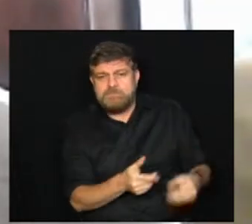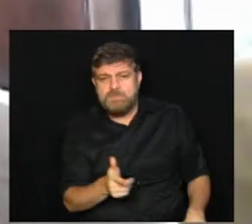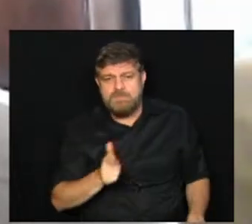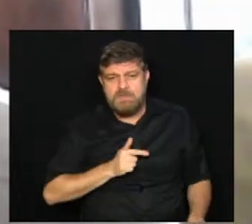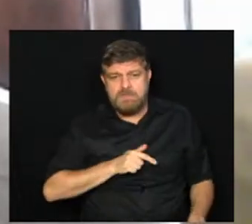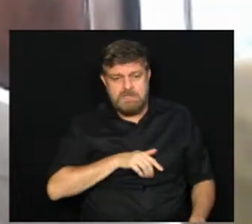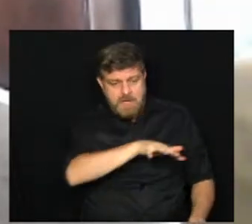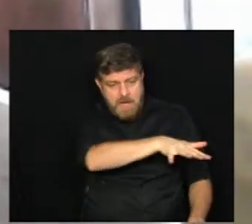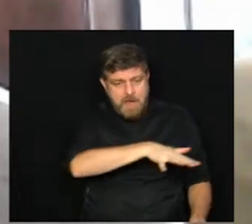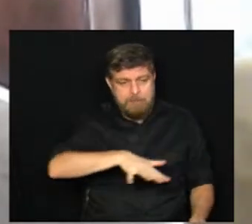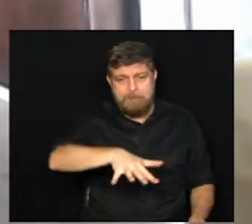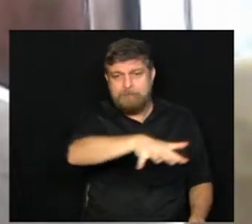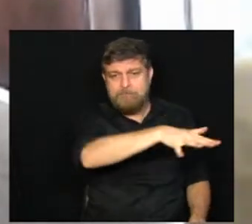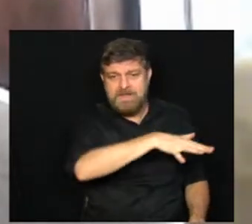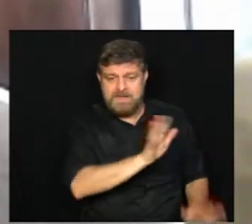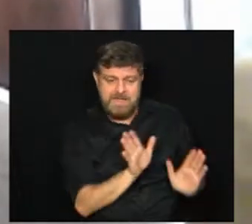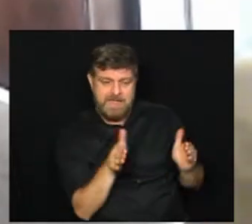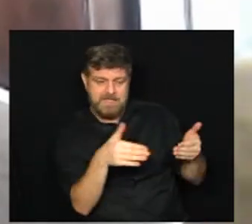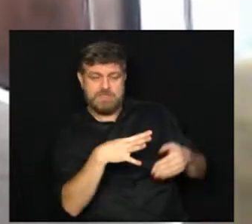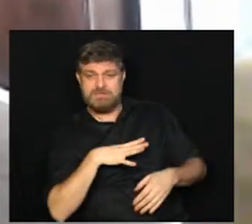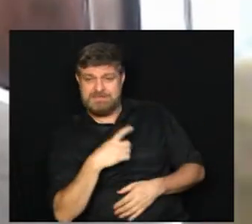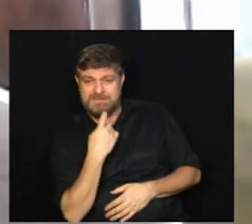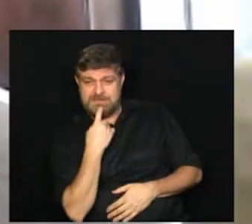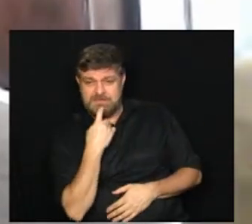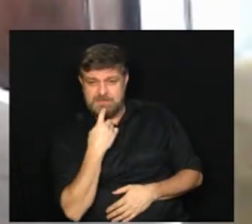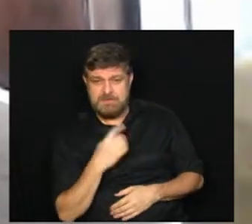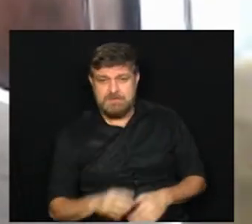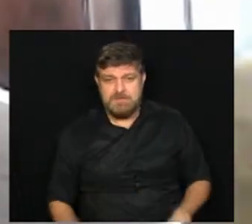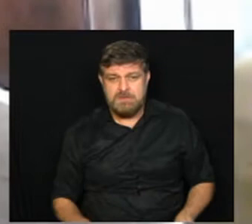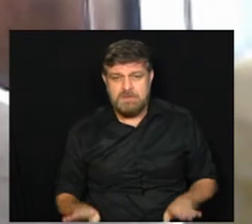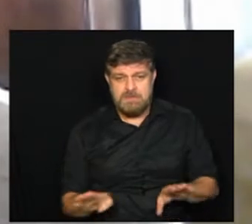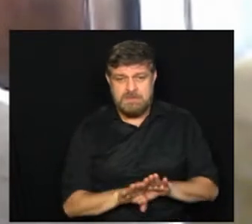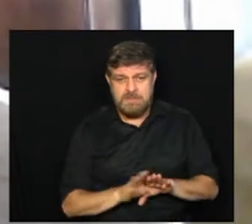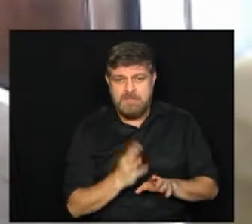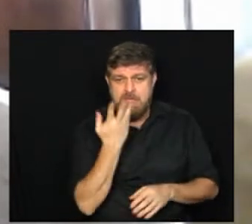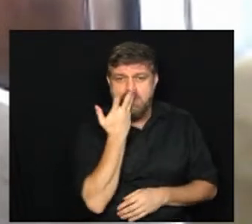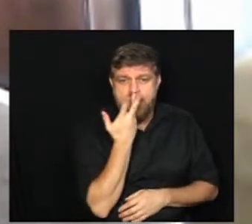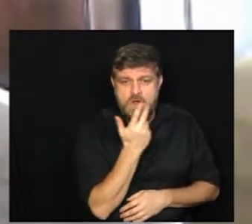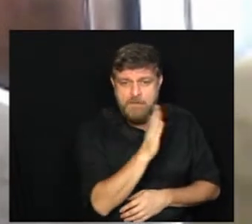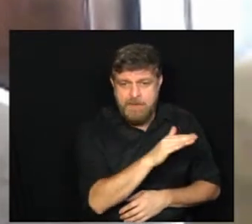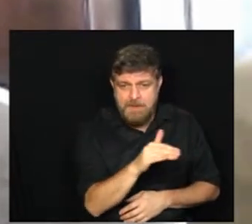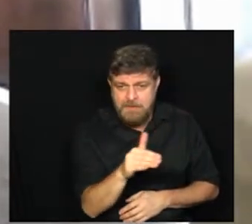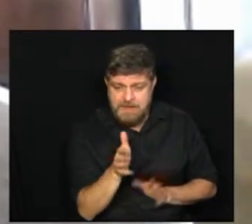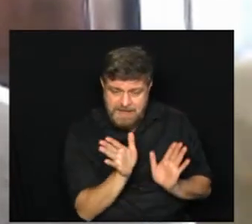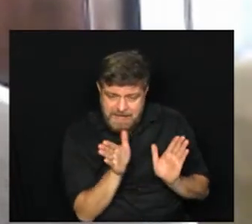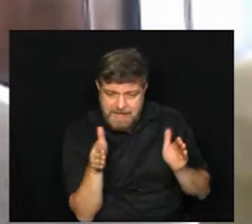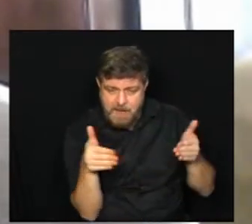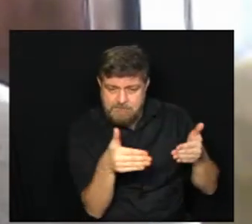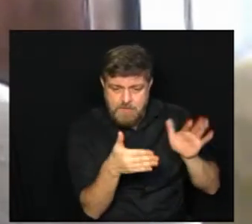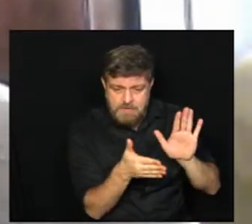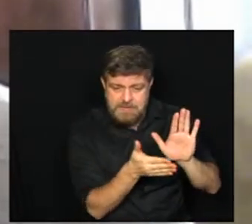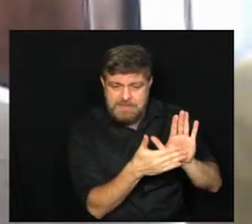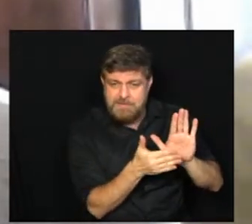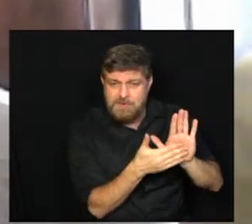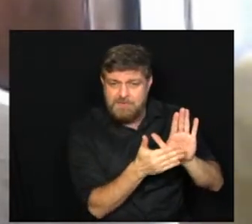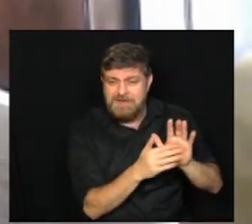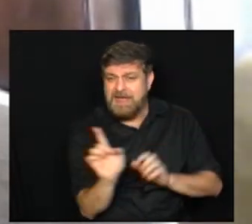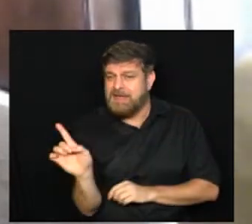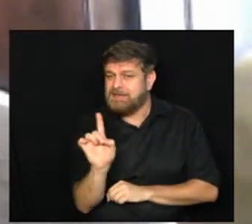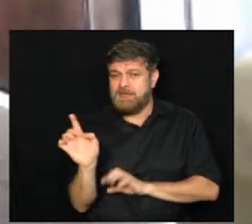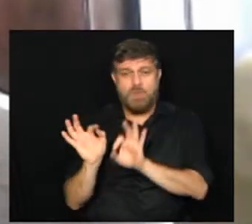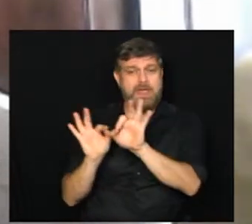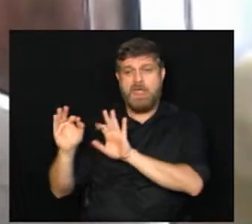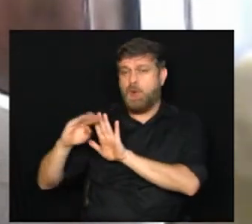território da cidade. E como é olhar para a primeira infância, esse é o foco da proposta. Não é um projeto,